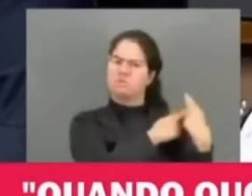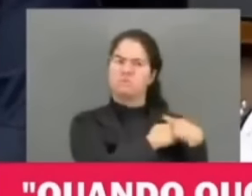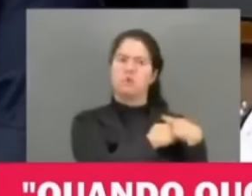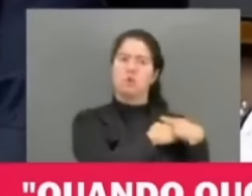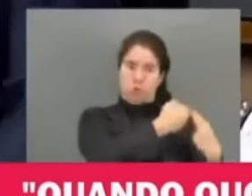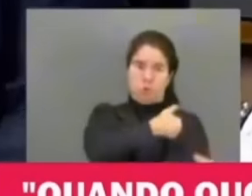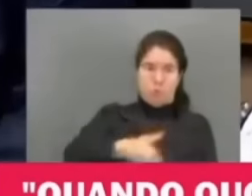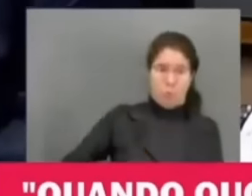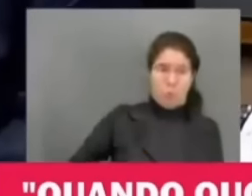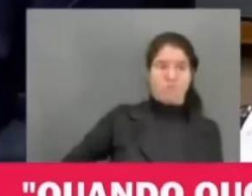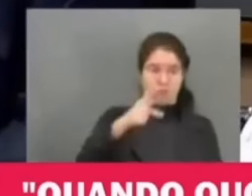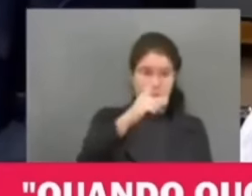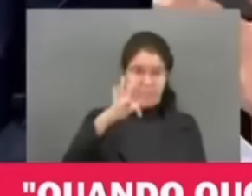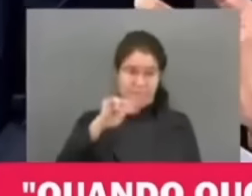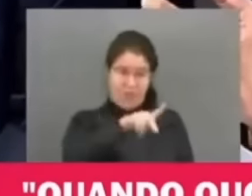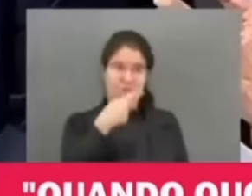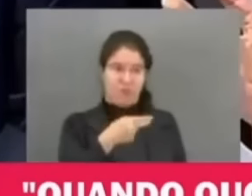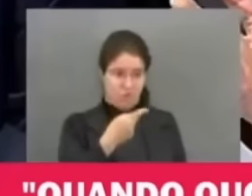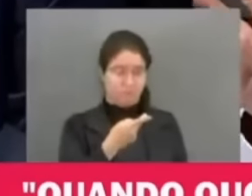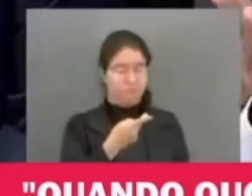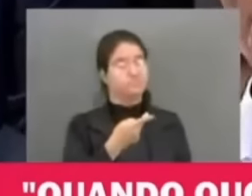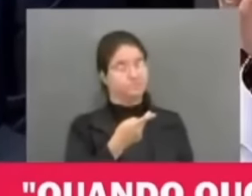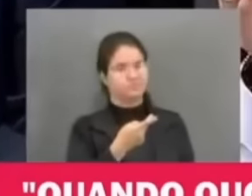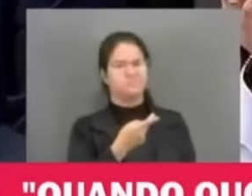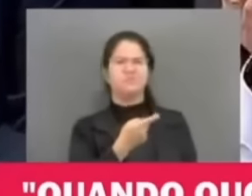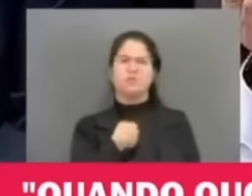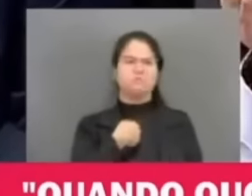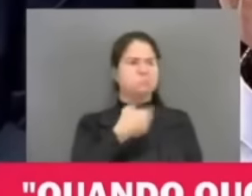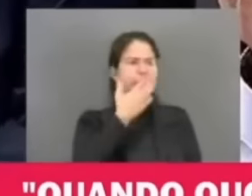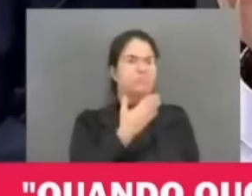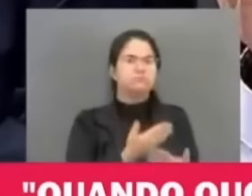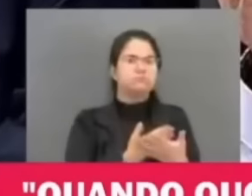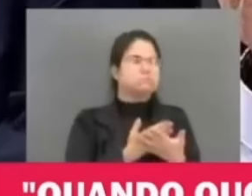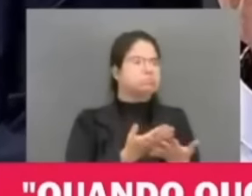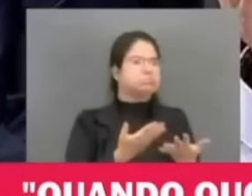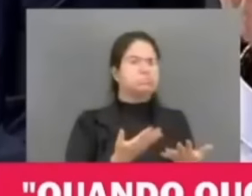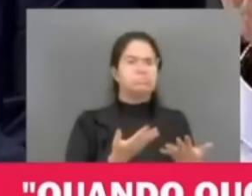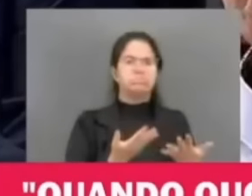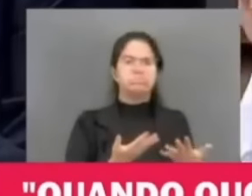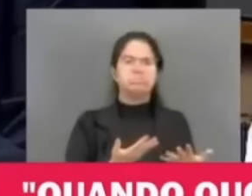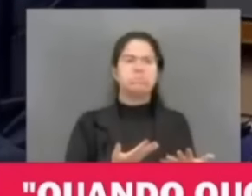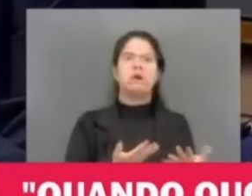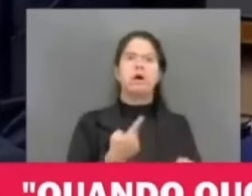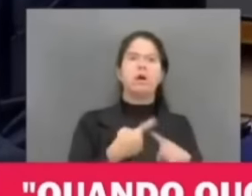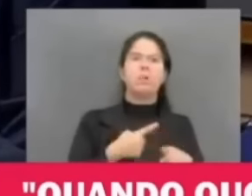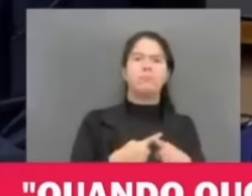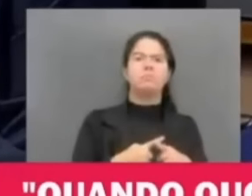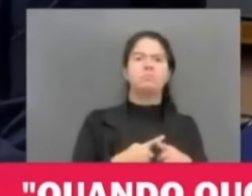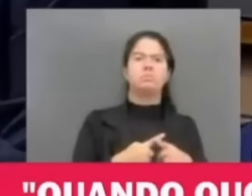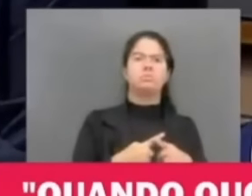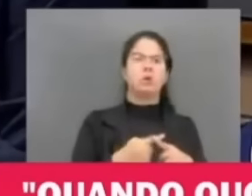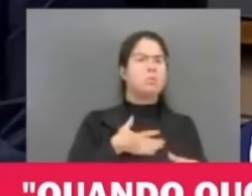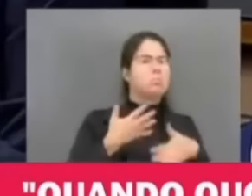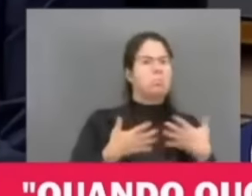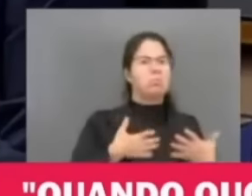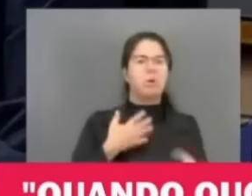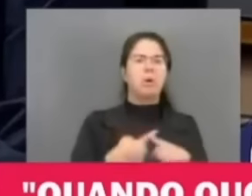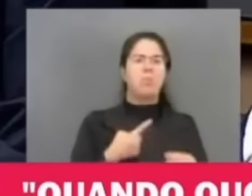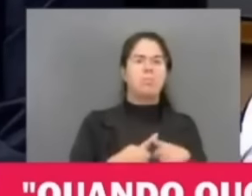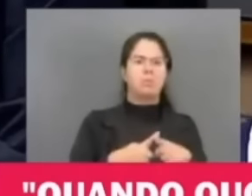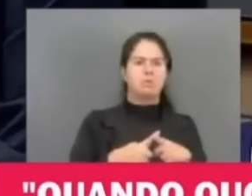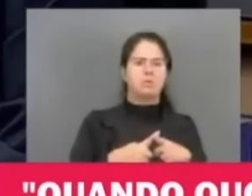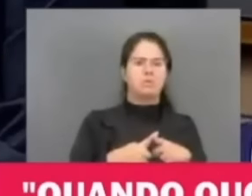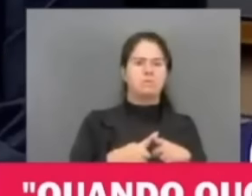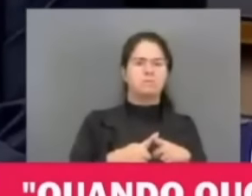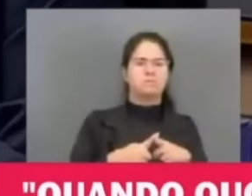do governo do partido dos trabalhadores eu fico perplexo Senador porque parte da das reservas Que nós tínhamos